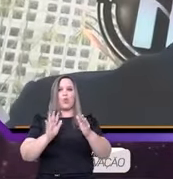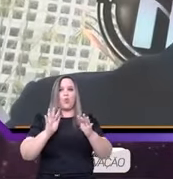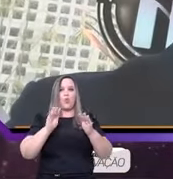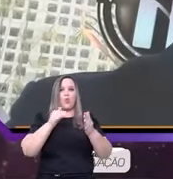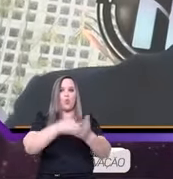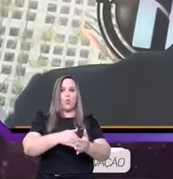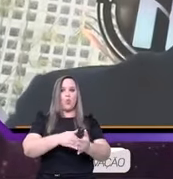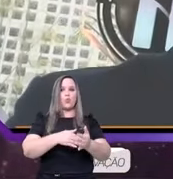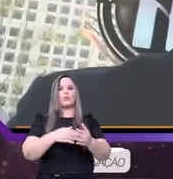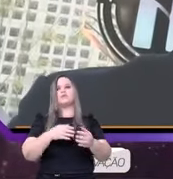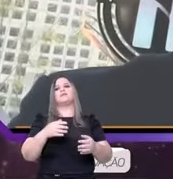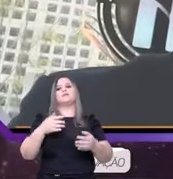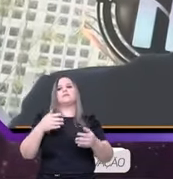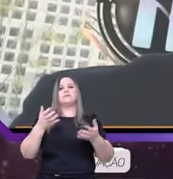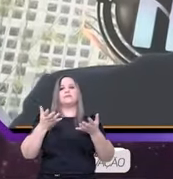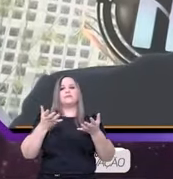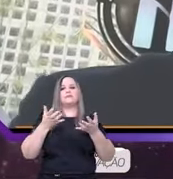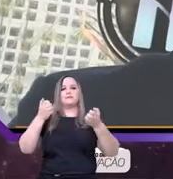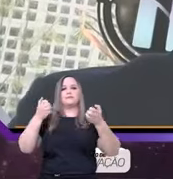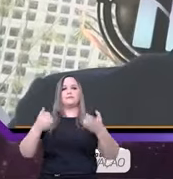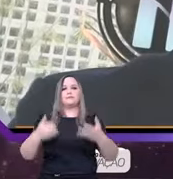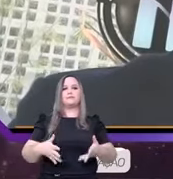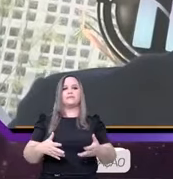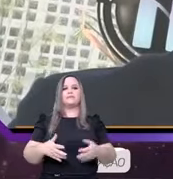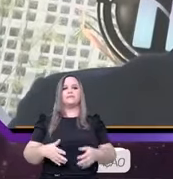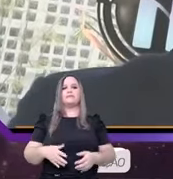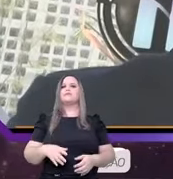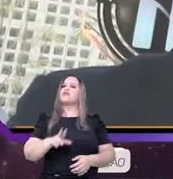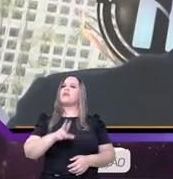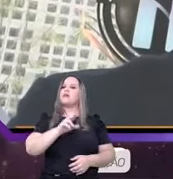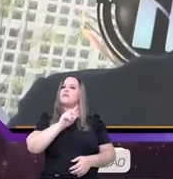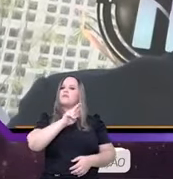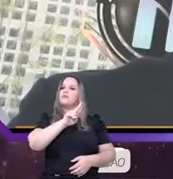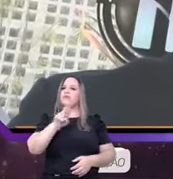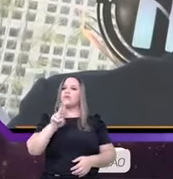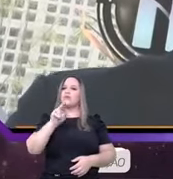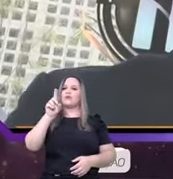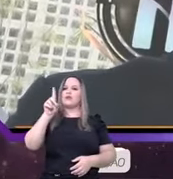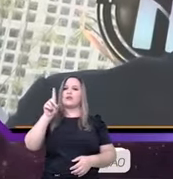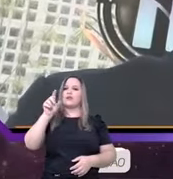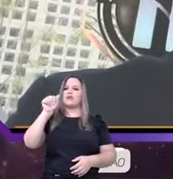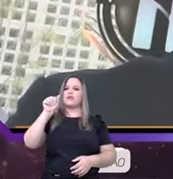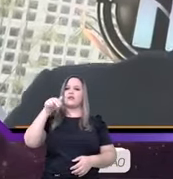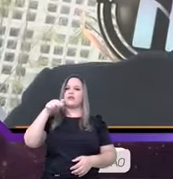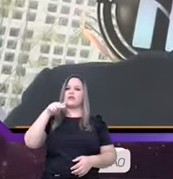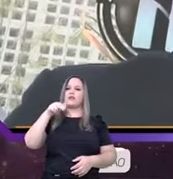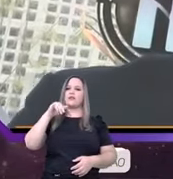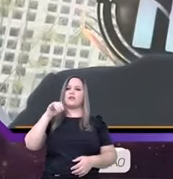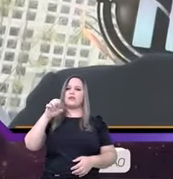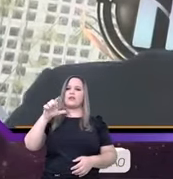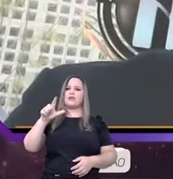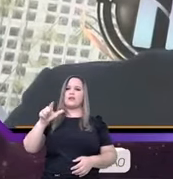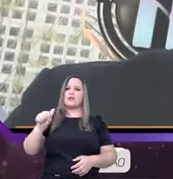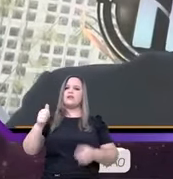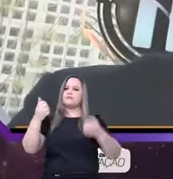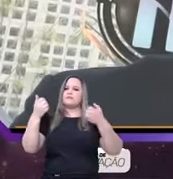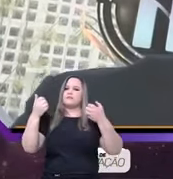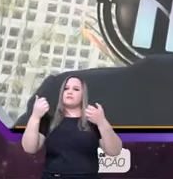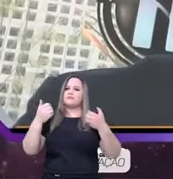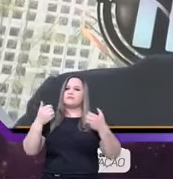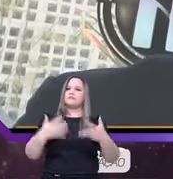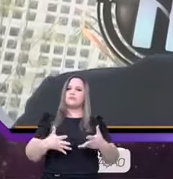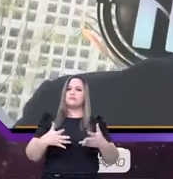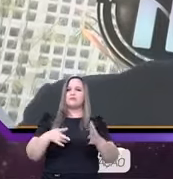uma última indagação, que é a da jurada Daniela Vieira, que ela encaminha a seguinte indagação e me parece